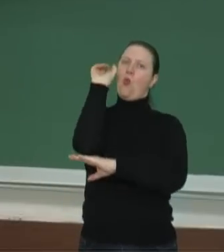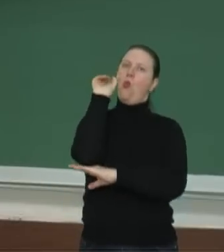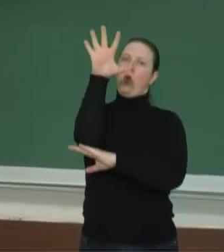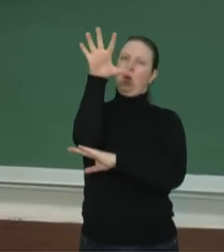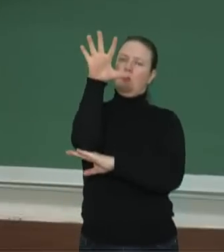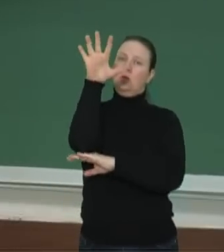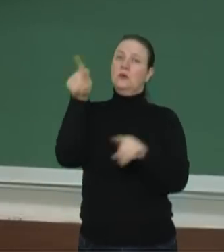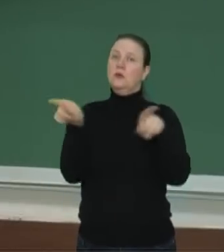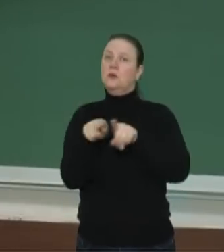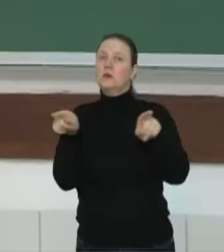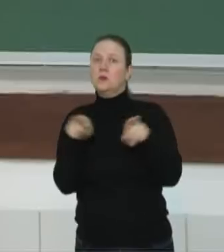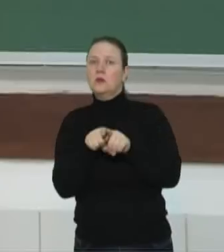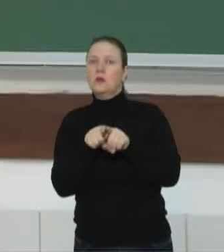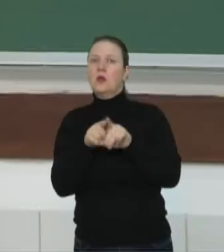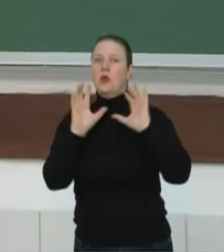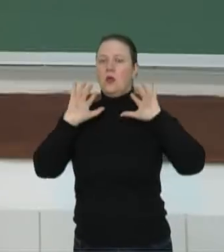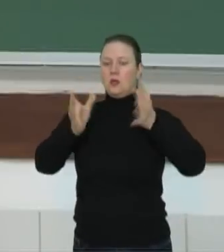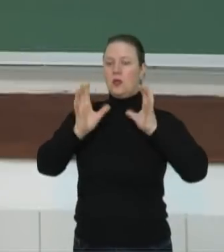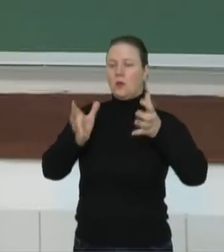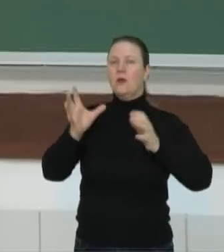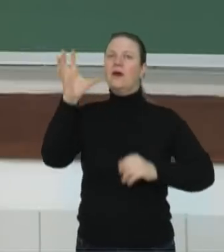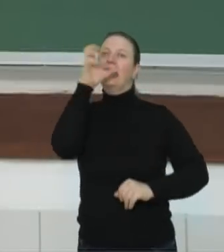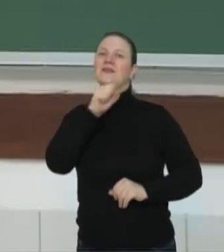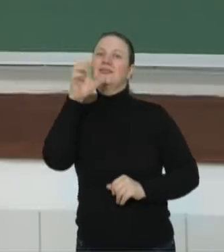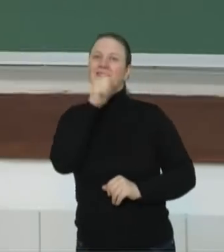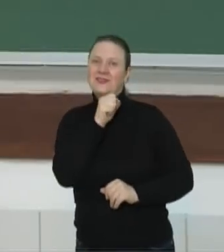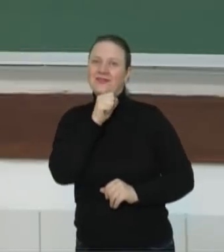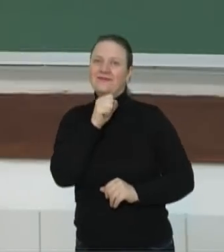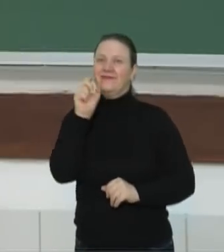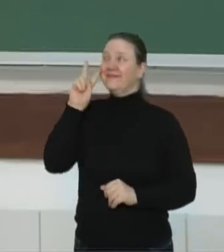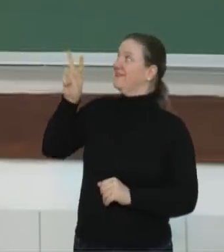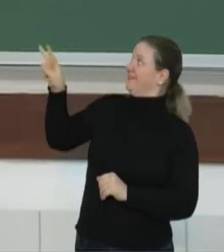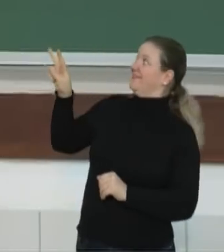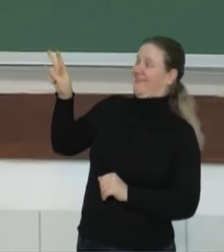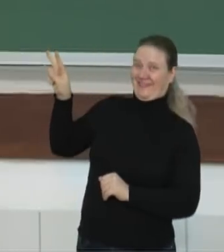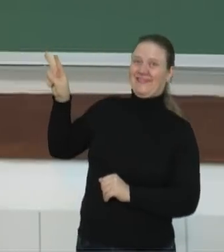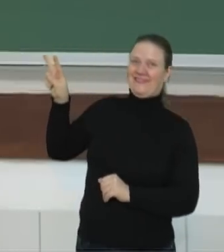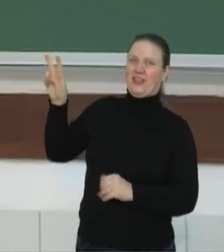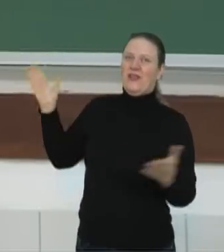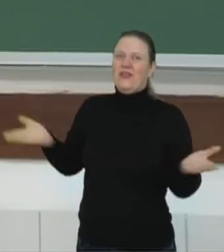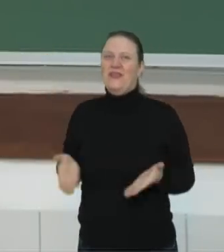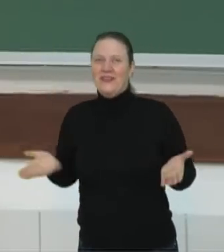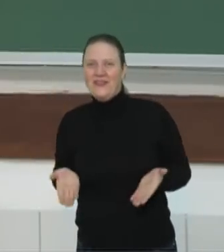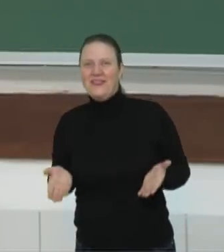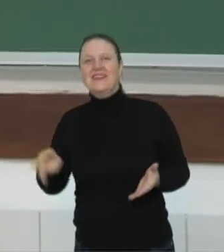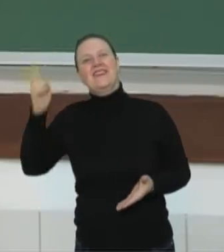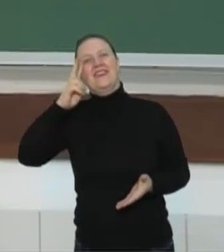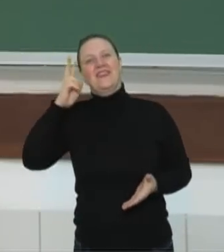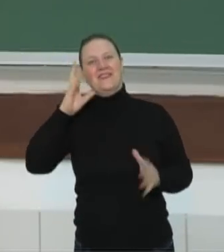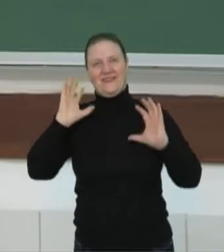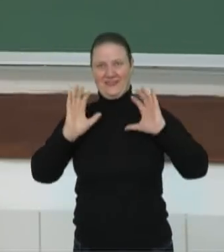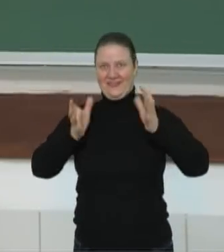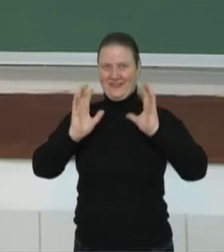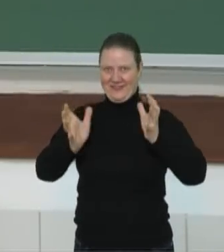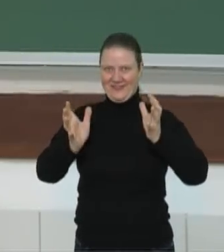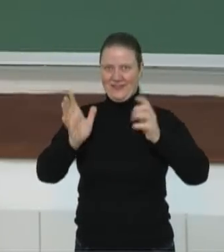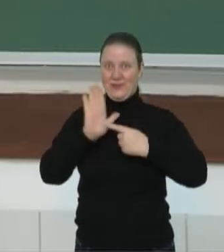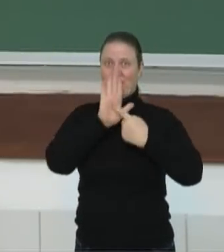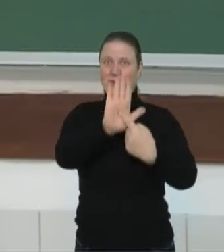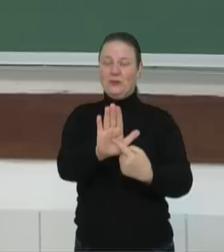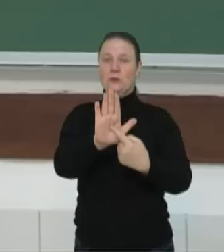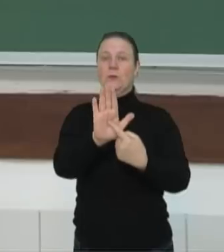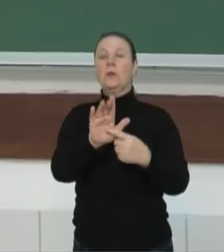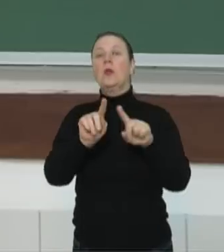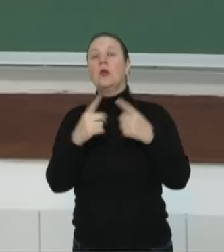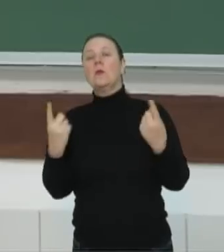basquetebol, o esporte da bola laranja. Olha ela aqui, ó. Hoje eu lembrei de trazer, tá? Mas